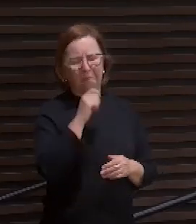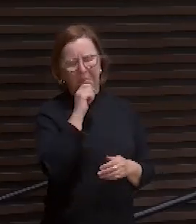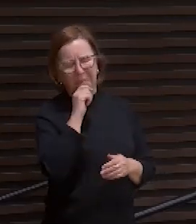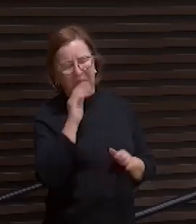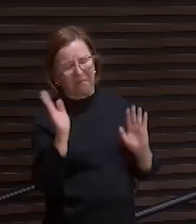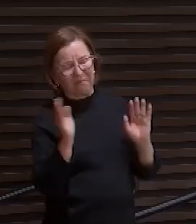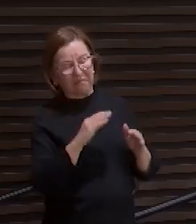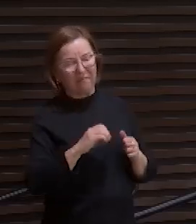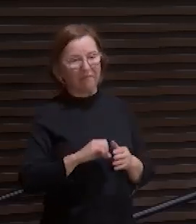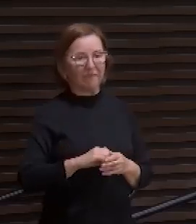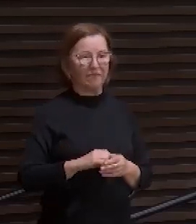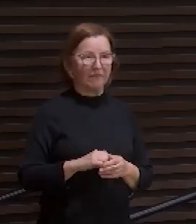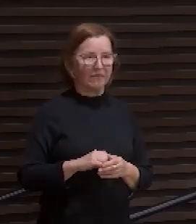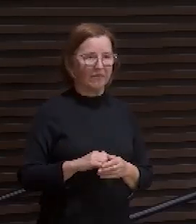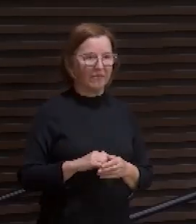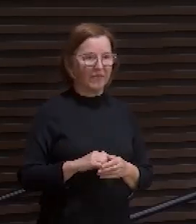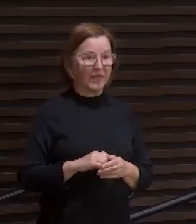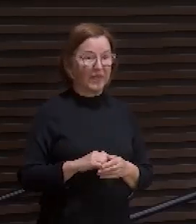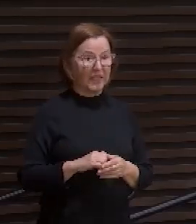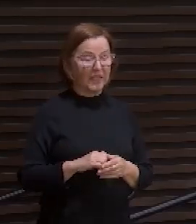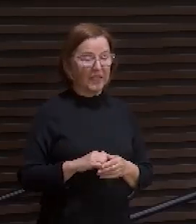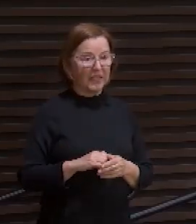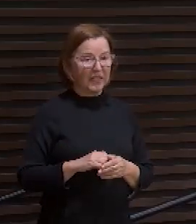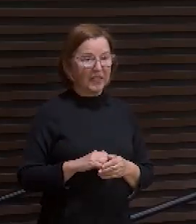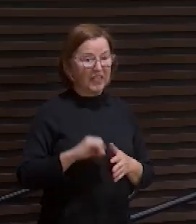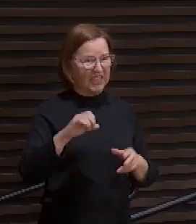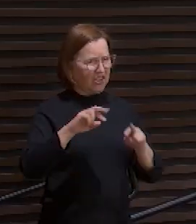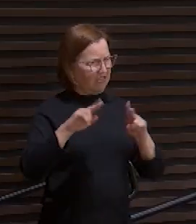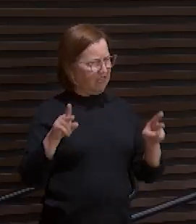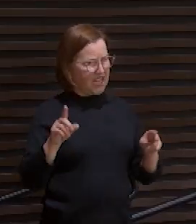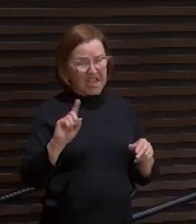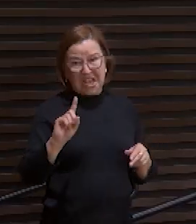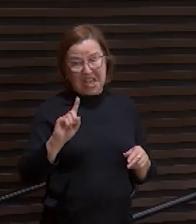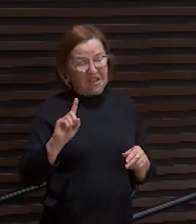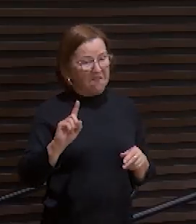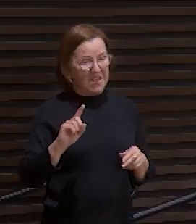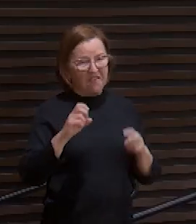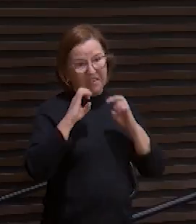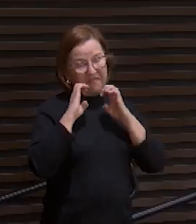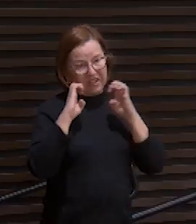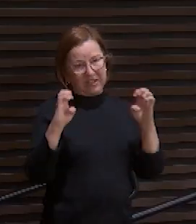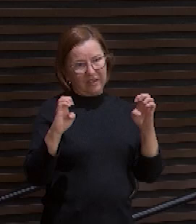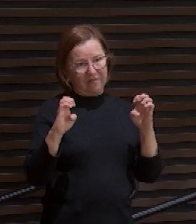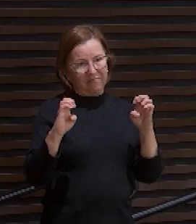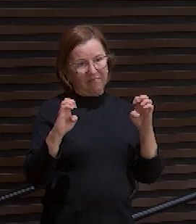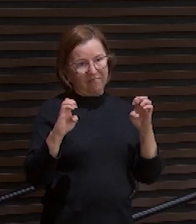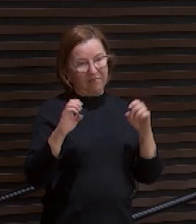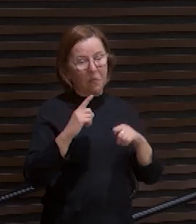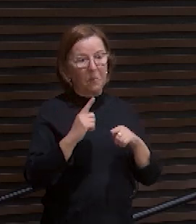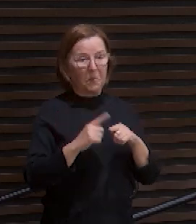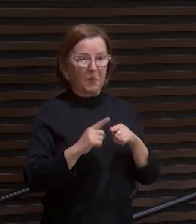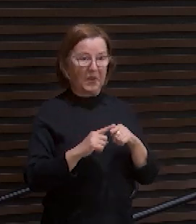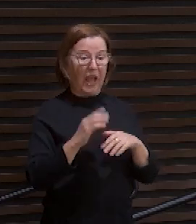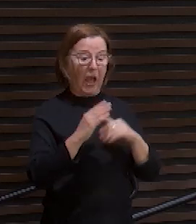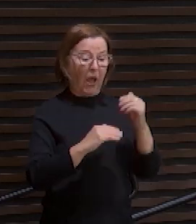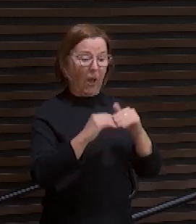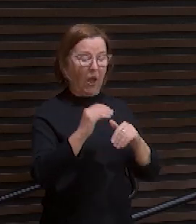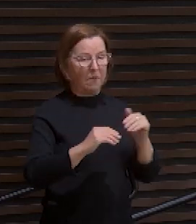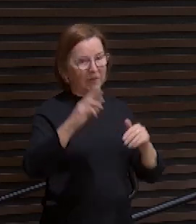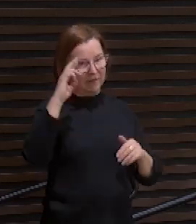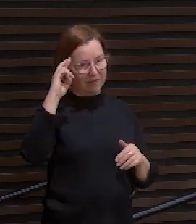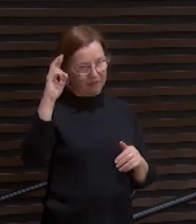é assim, não é evangelho. A obra concluída aponta para a perfeição do seu